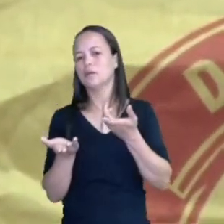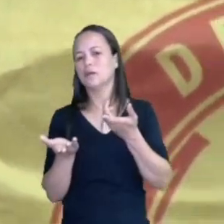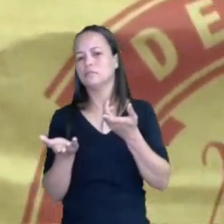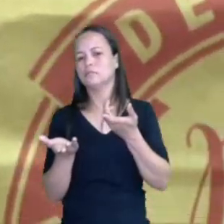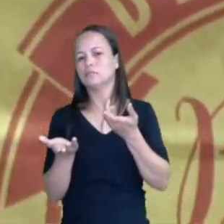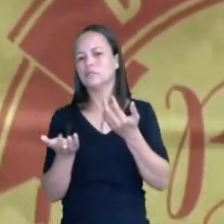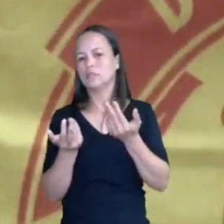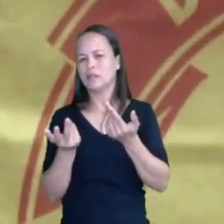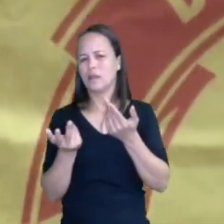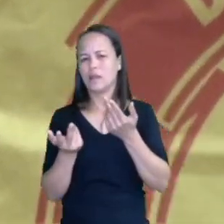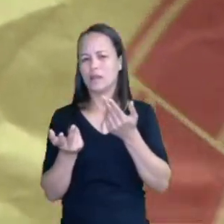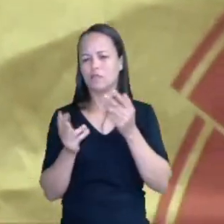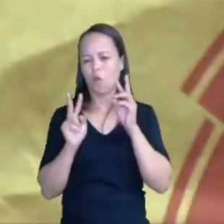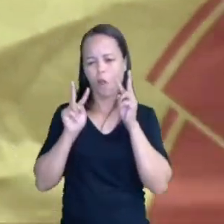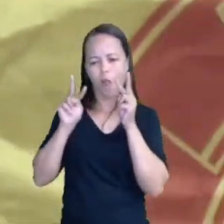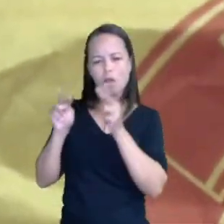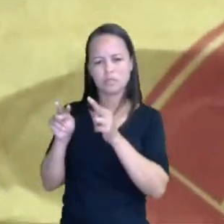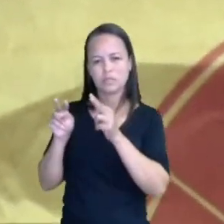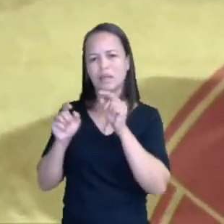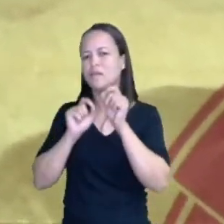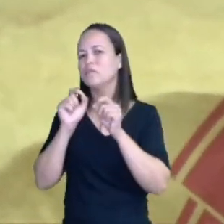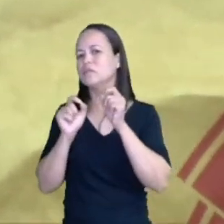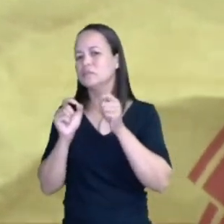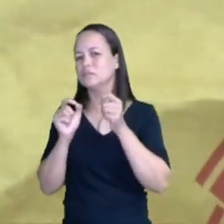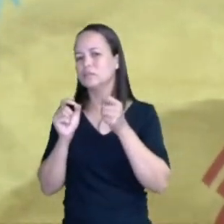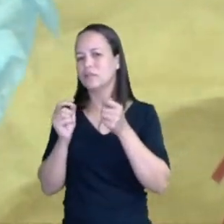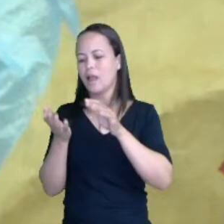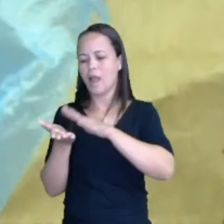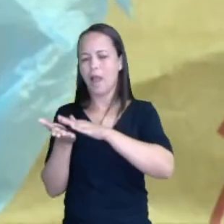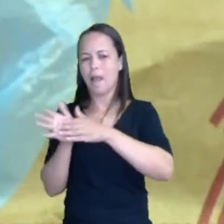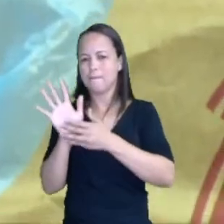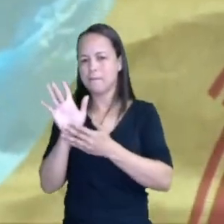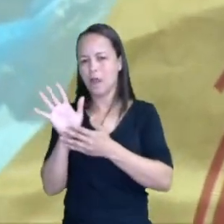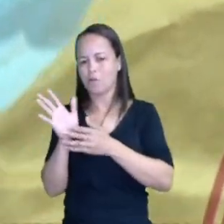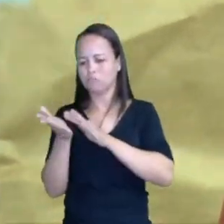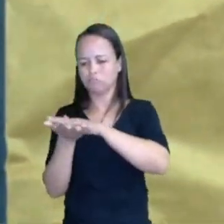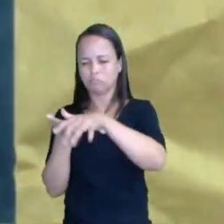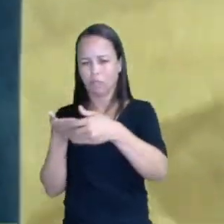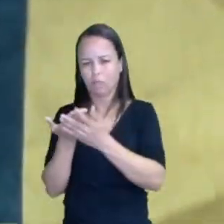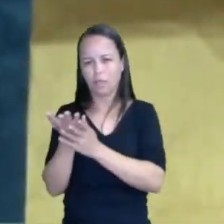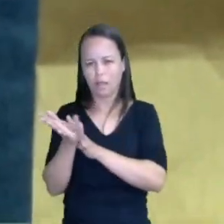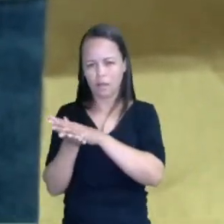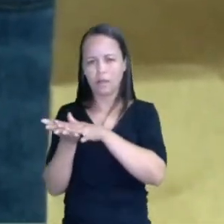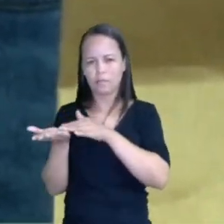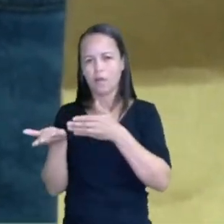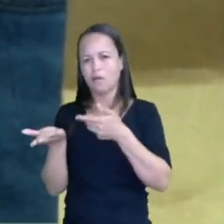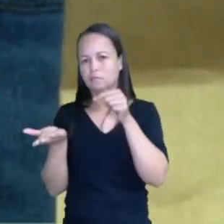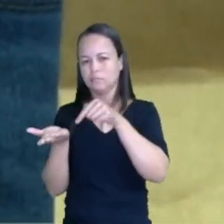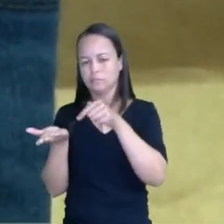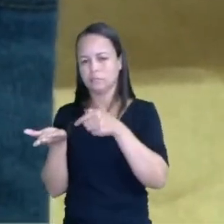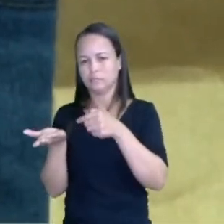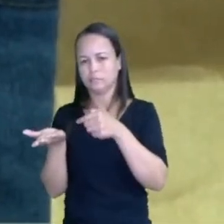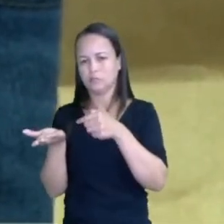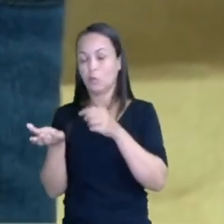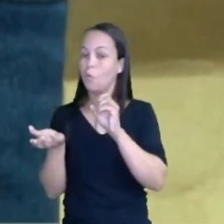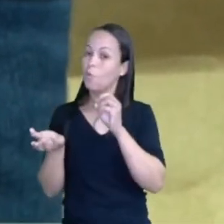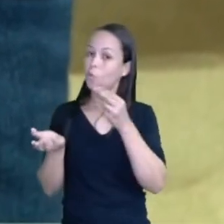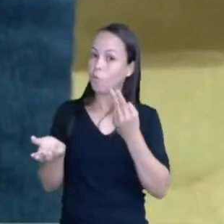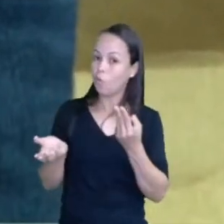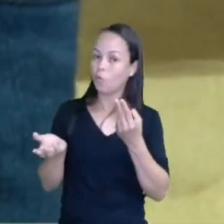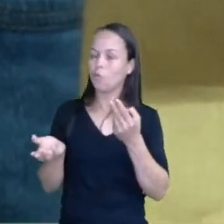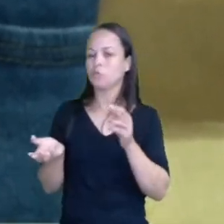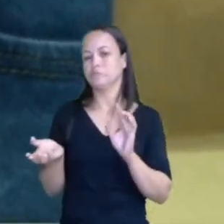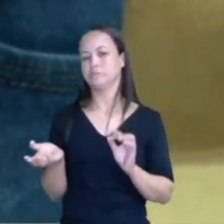plástica, será que eu vou molhar a minha mão agora? E aí? Será que eu vou molhar a minha mão ou